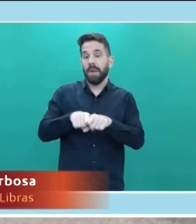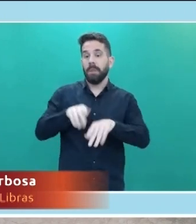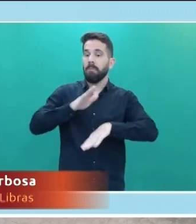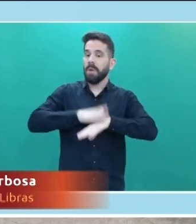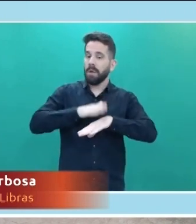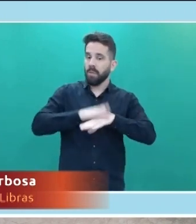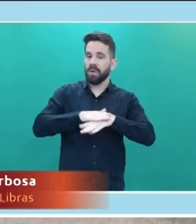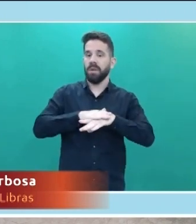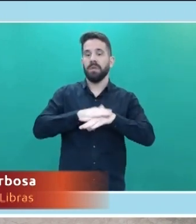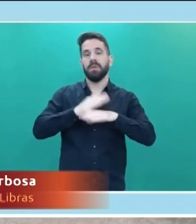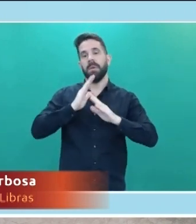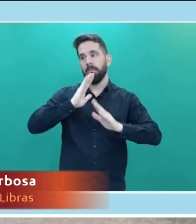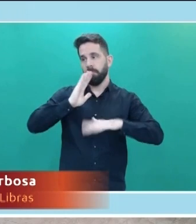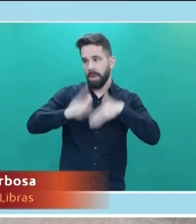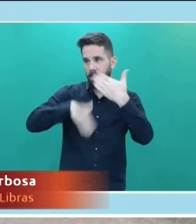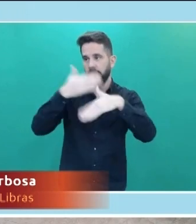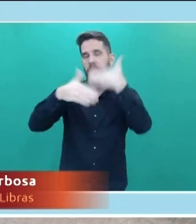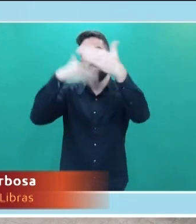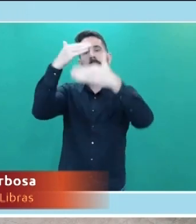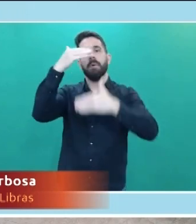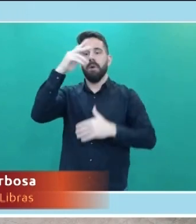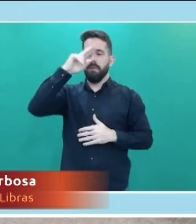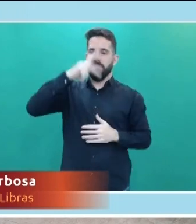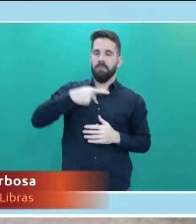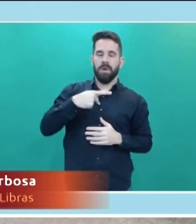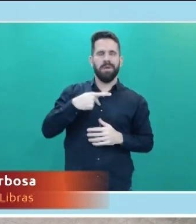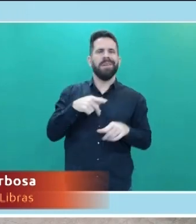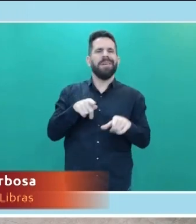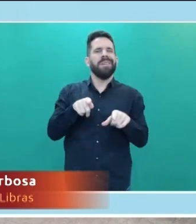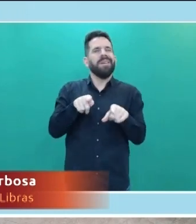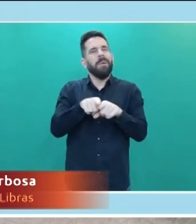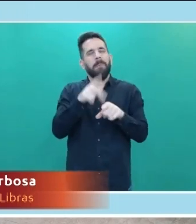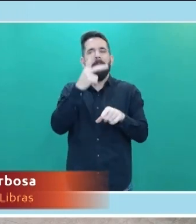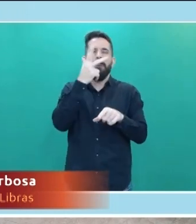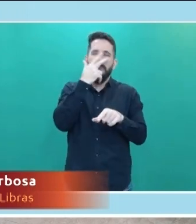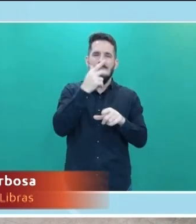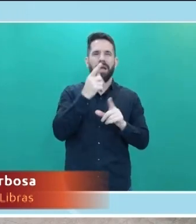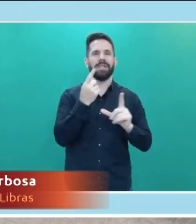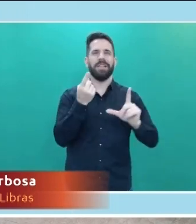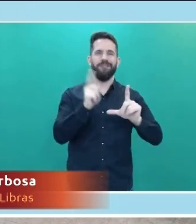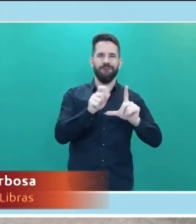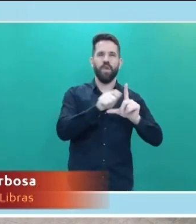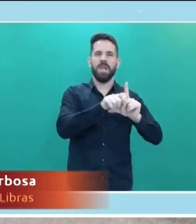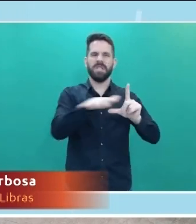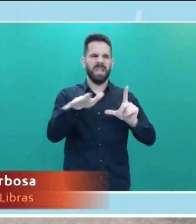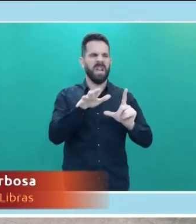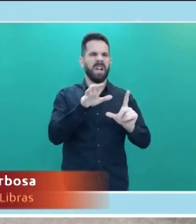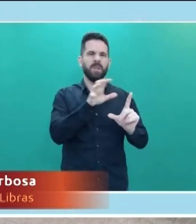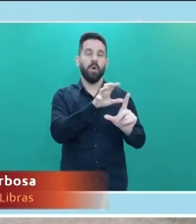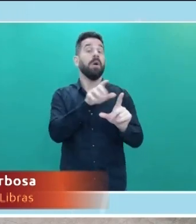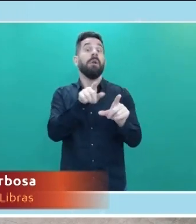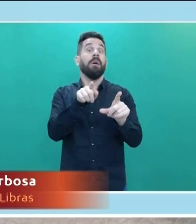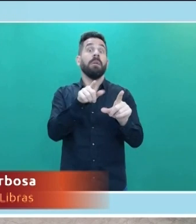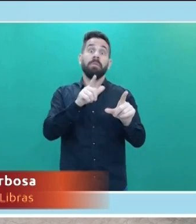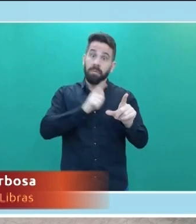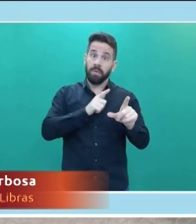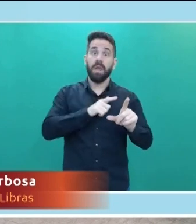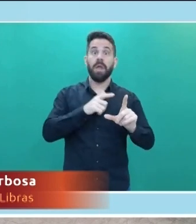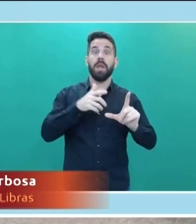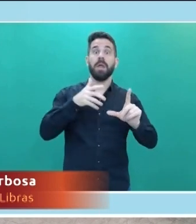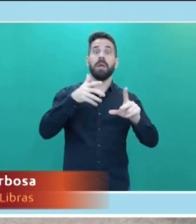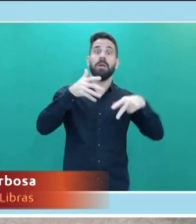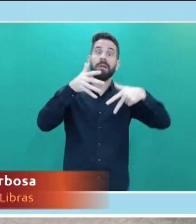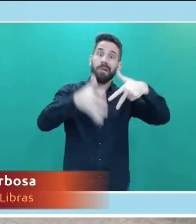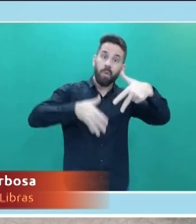né? Também funcionam como uma espécie de coaches, né? Muitos desses influenciadores, principalmente. Porque aí falam para o rapaz, em vez